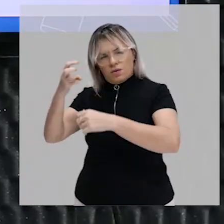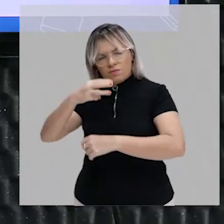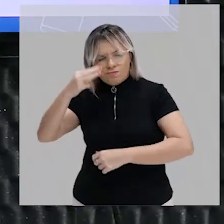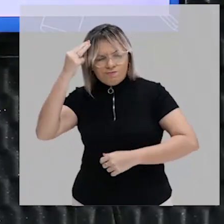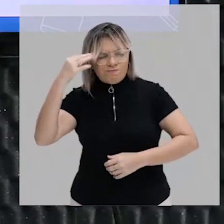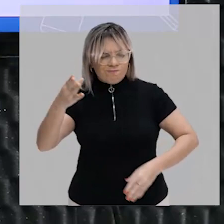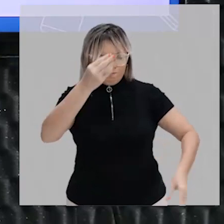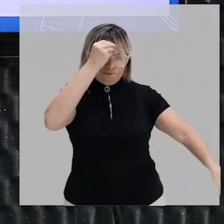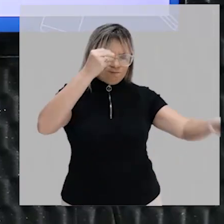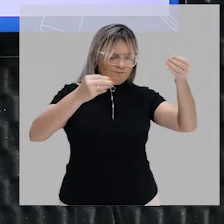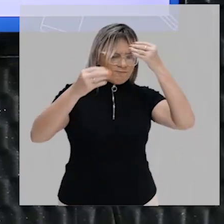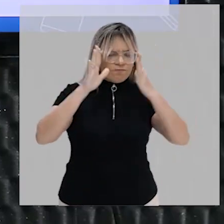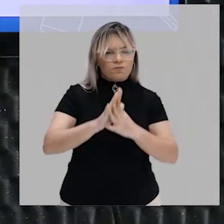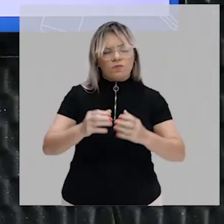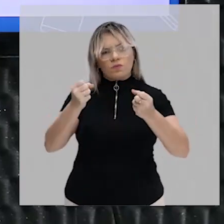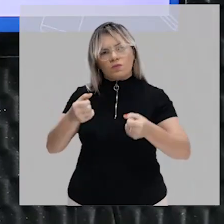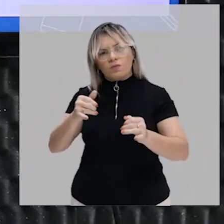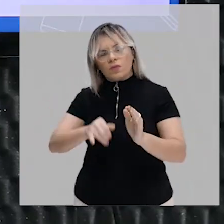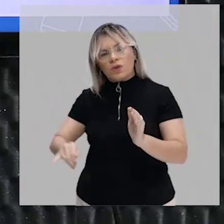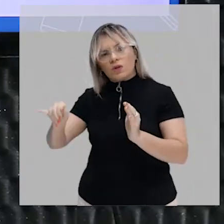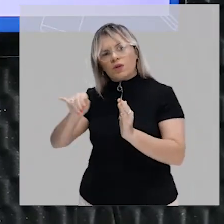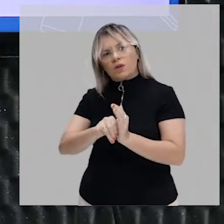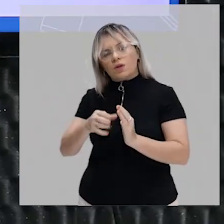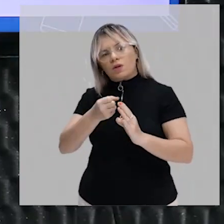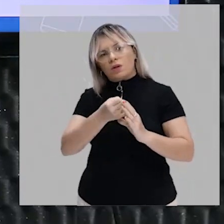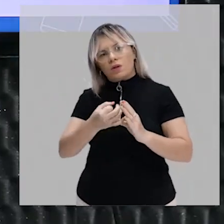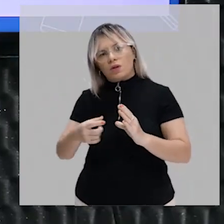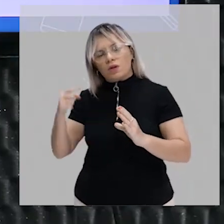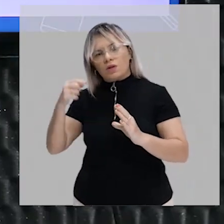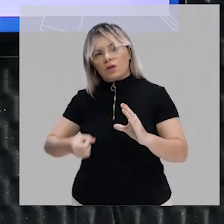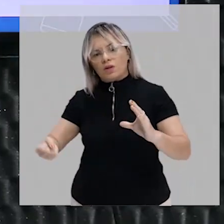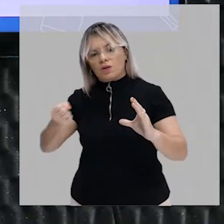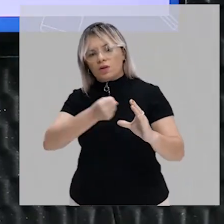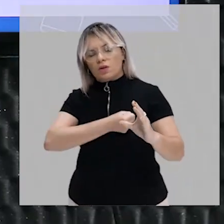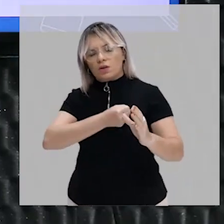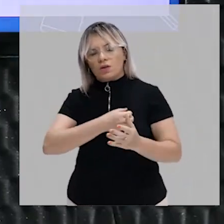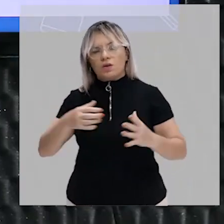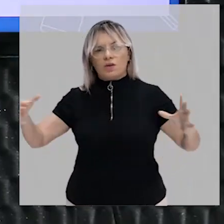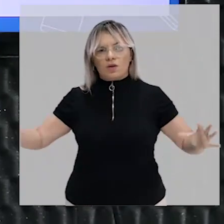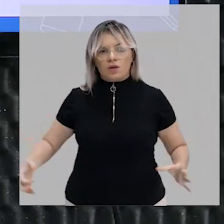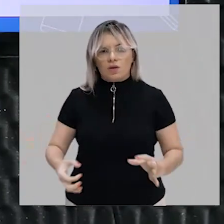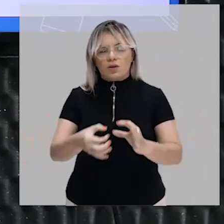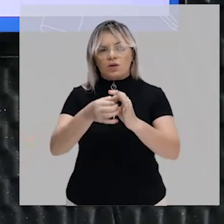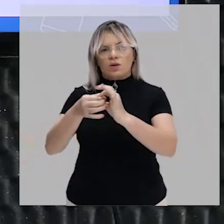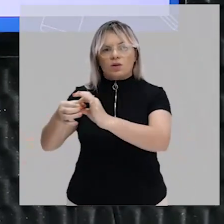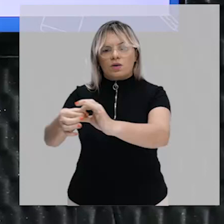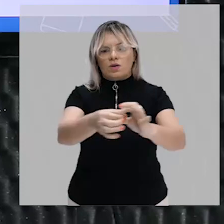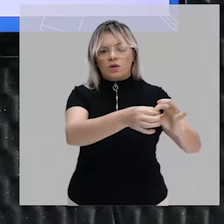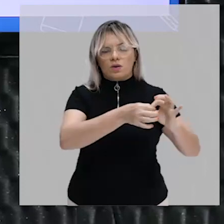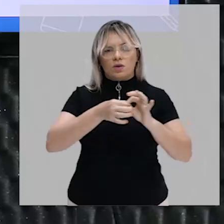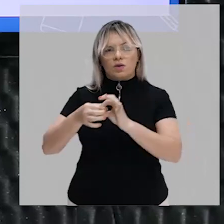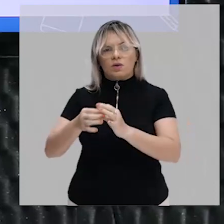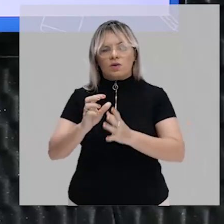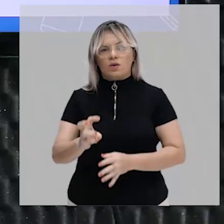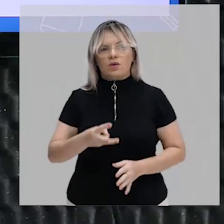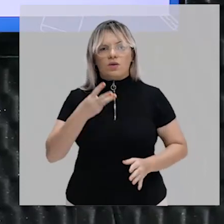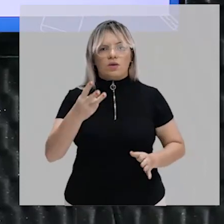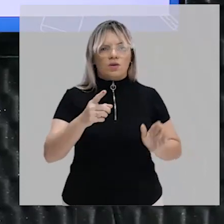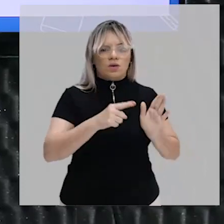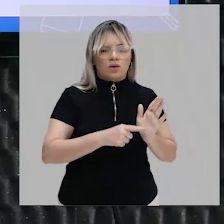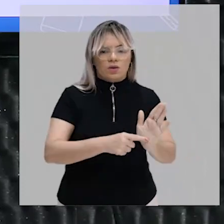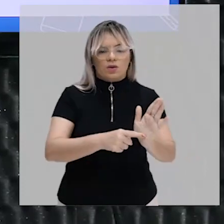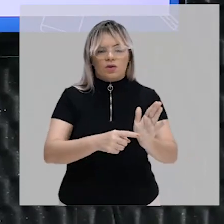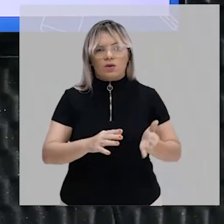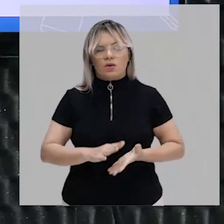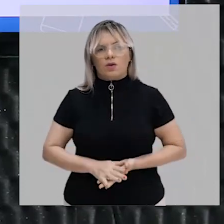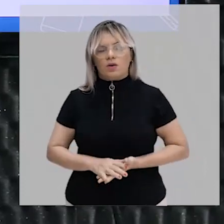poder identificar o número da quantidade de elementos da união No caso aqui, para 3 conjuntos dados.